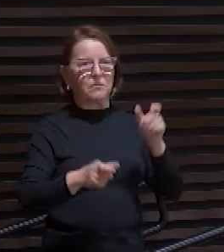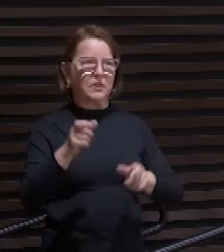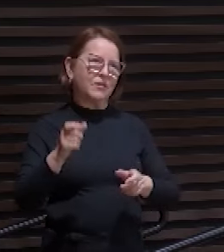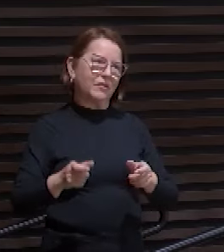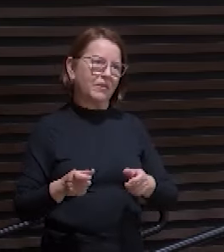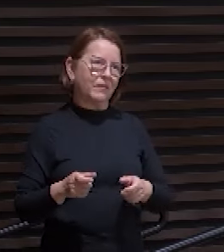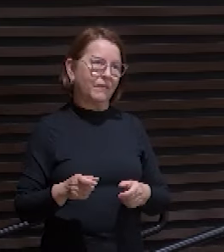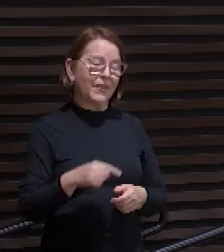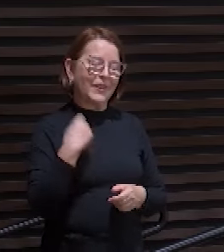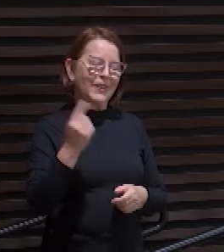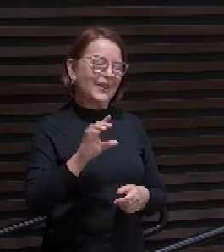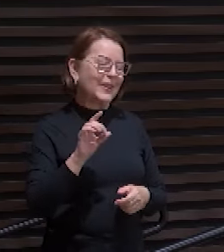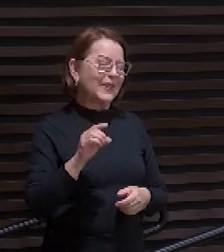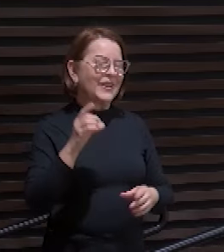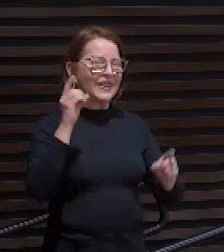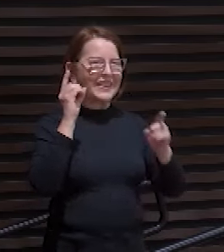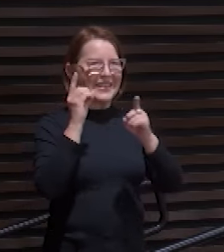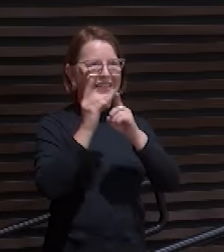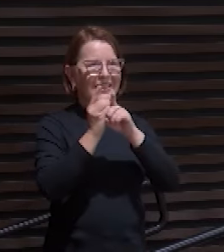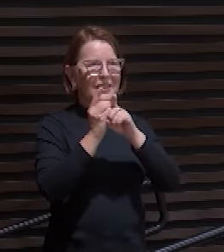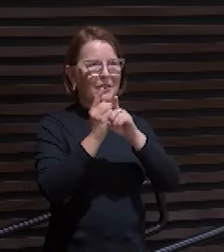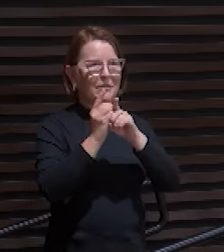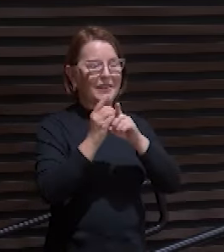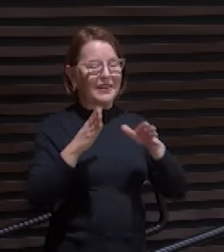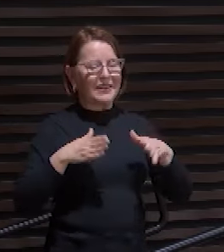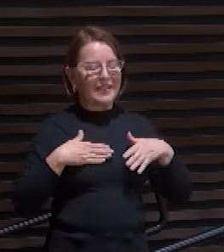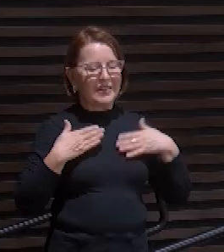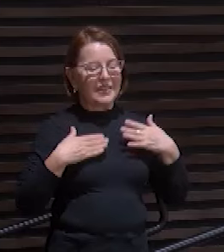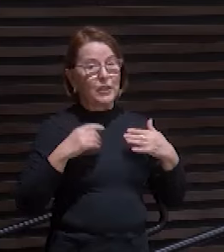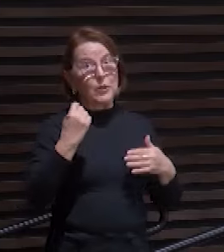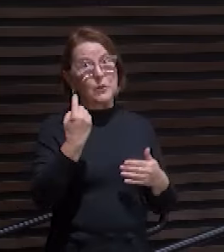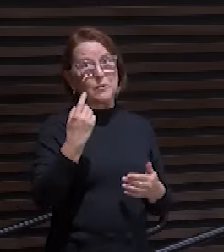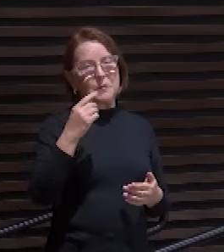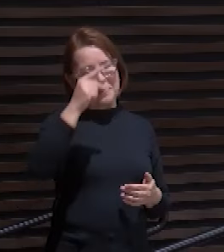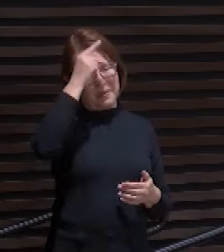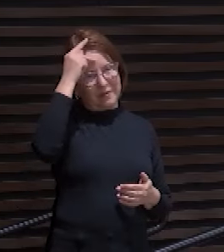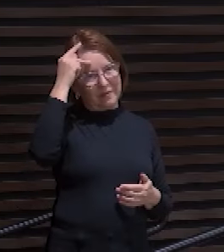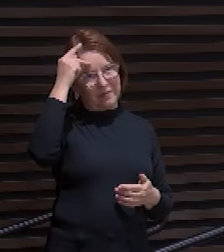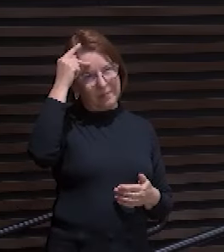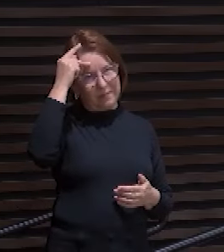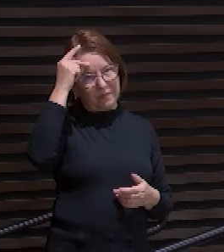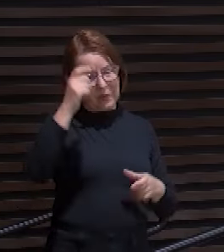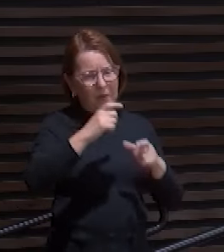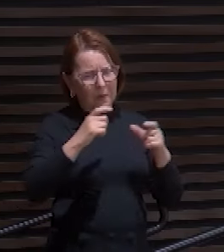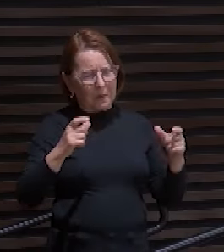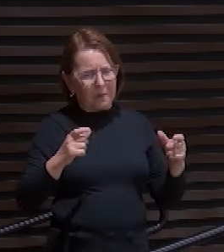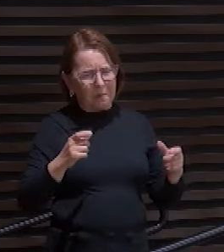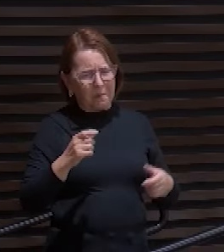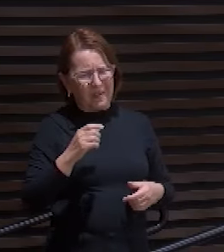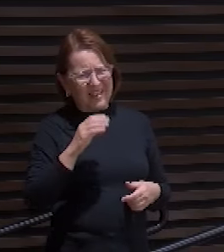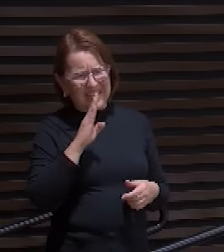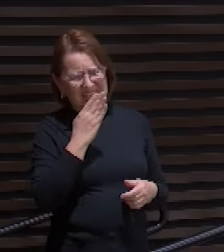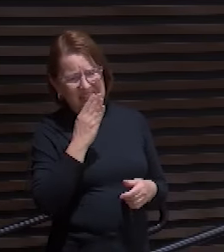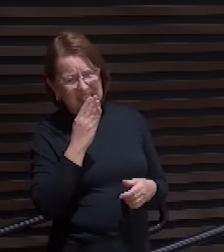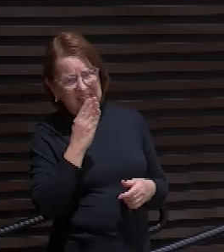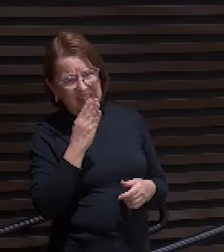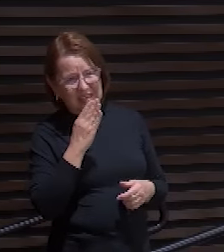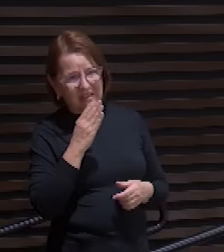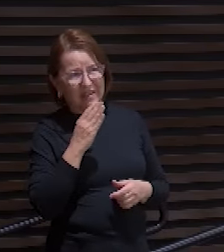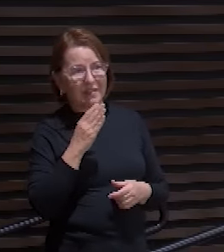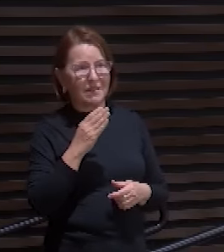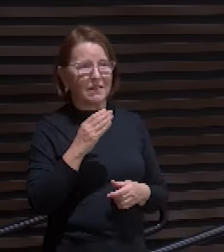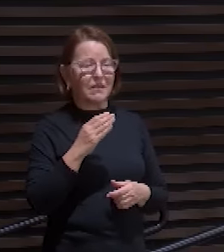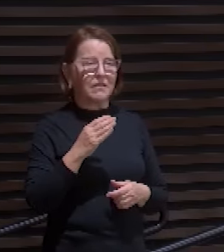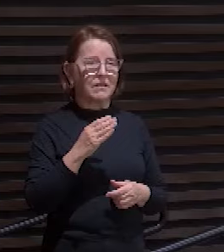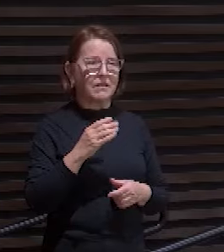e nós só vamos encontrar em uma pessoa. O maior engano, a maior obra maligna